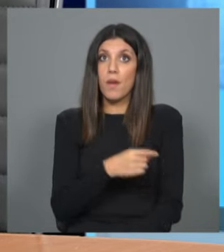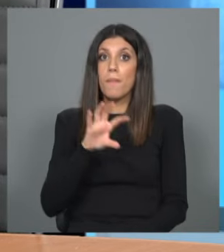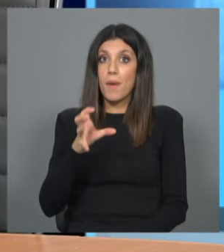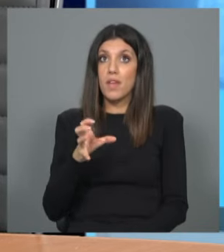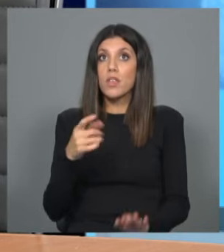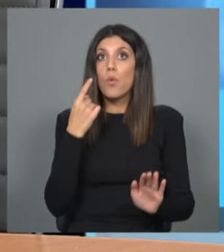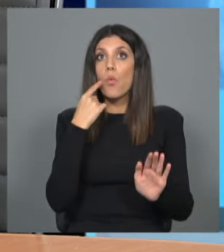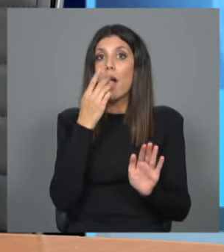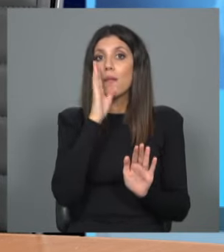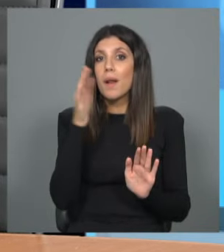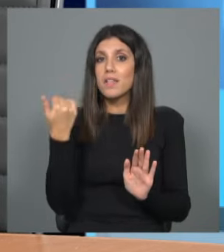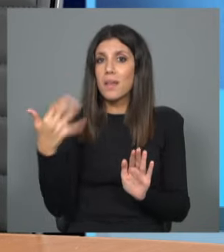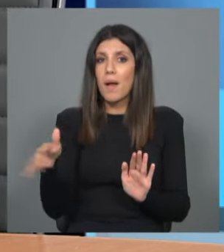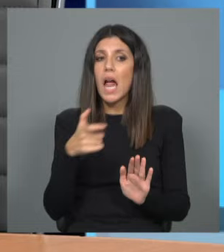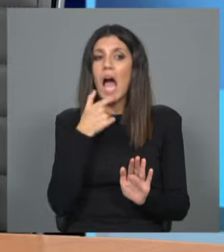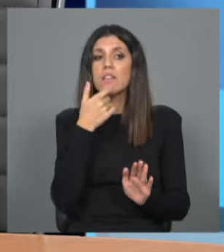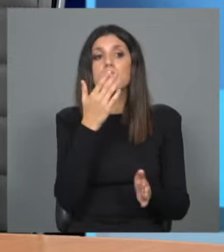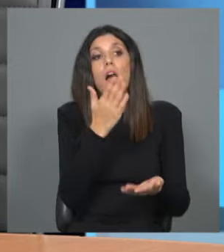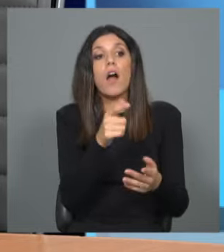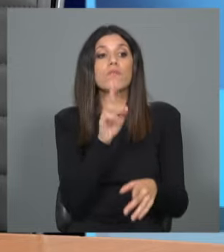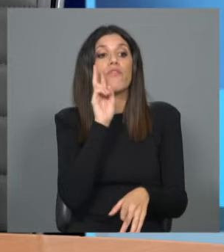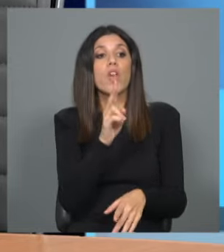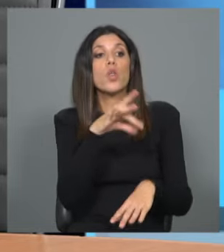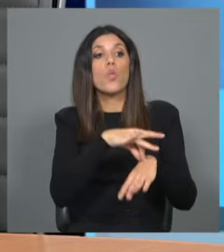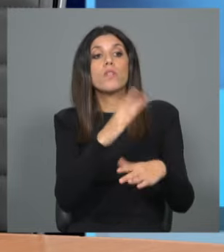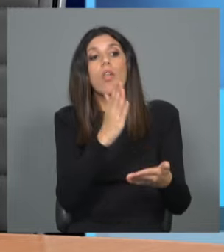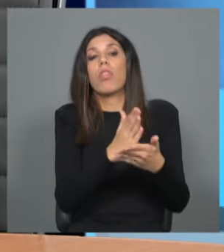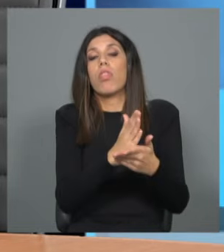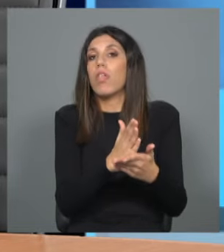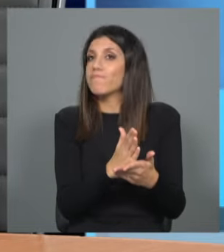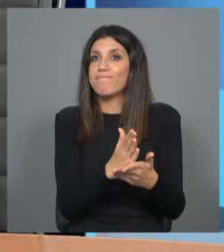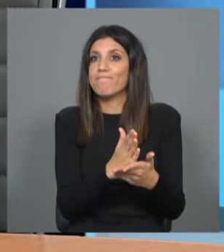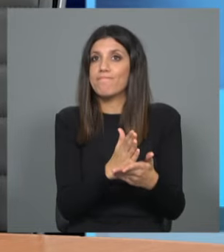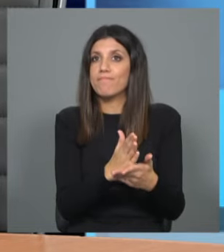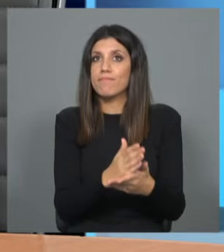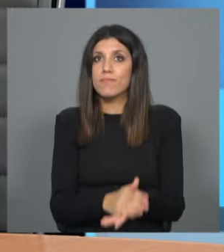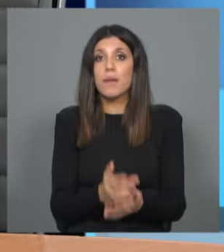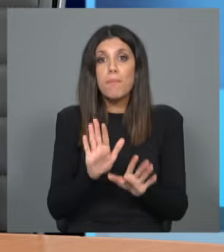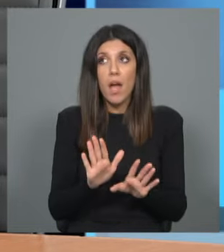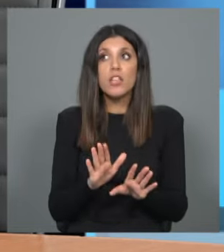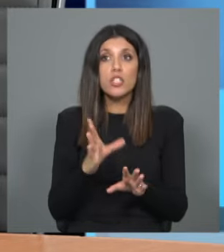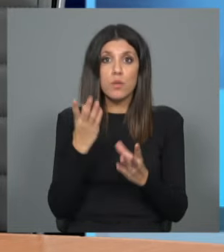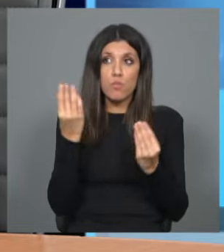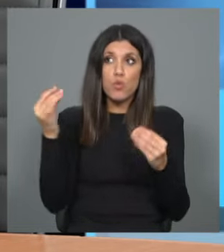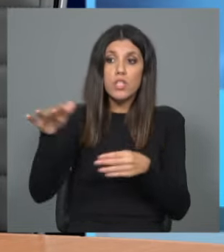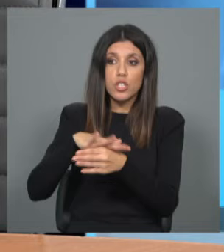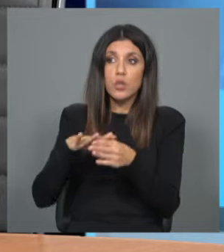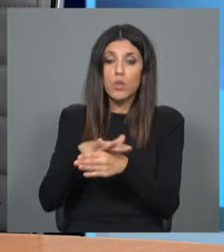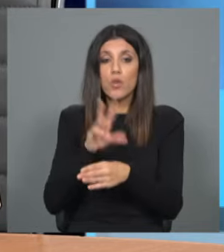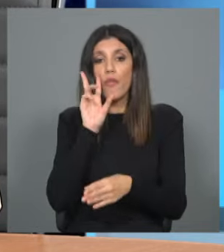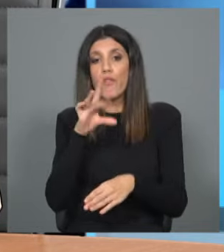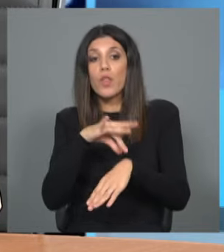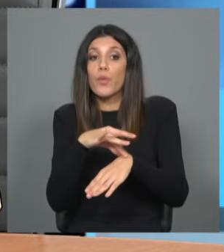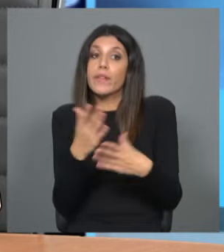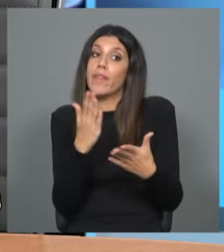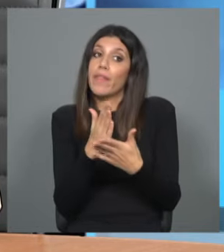prática e, portanto, apesar de ser reconhecido como má prática, continua a ser prática normal em muitas situações. É difícil tomar